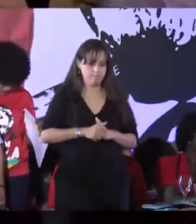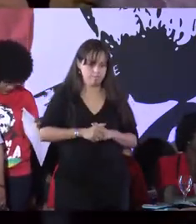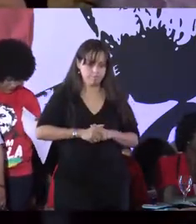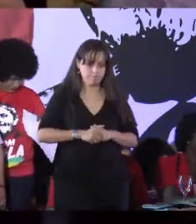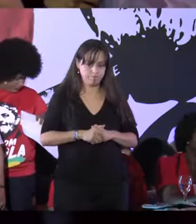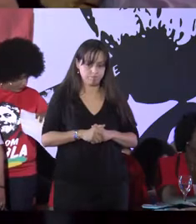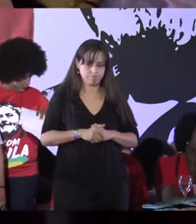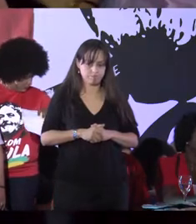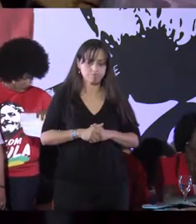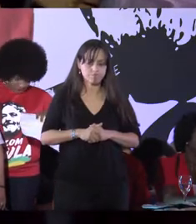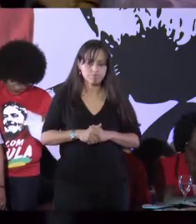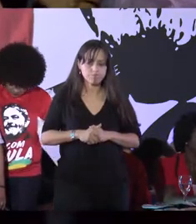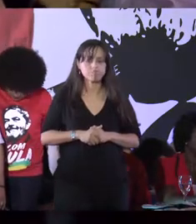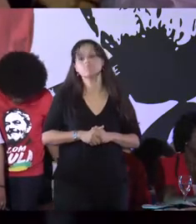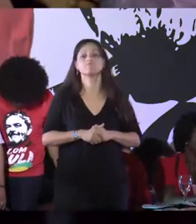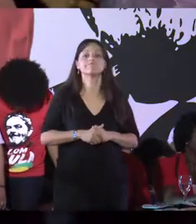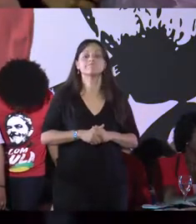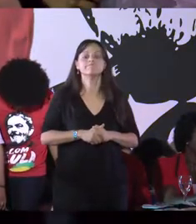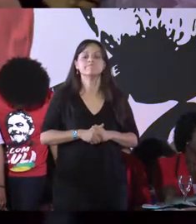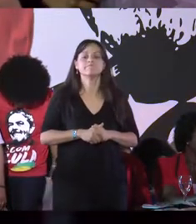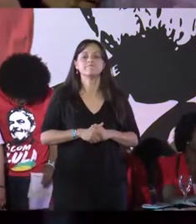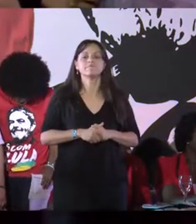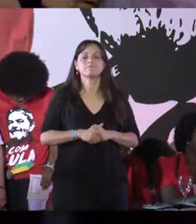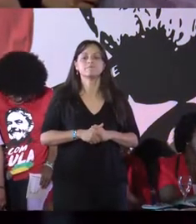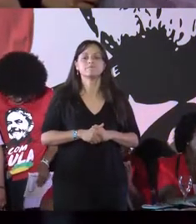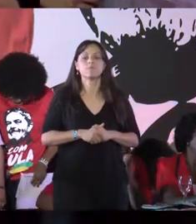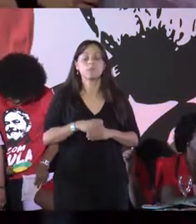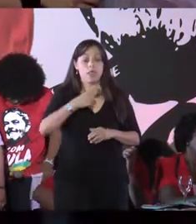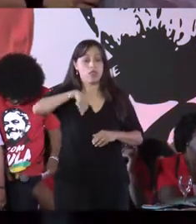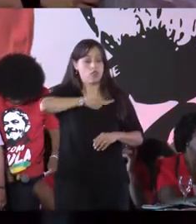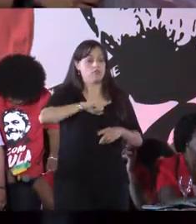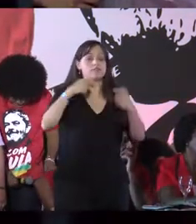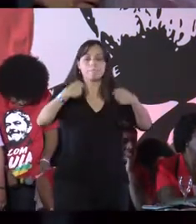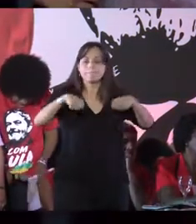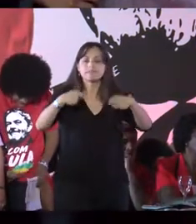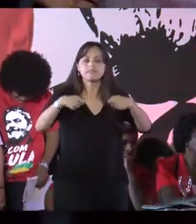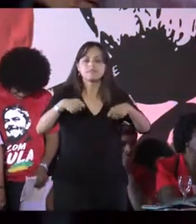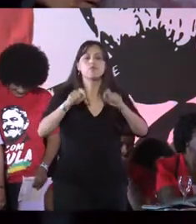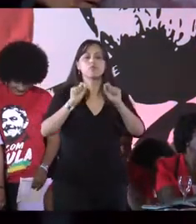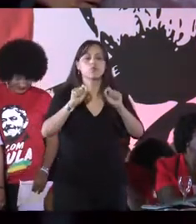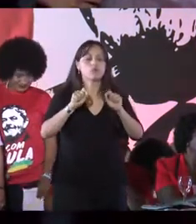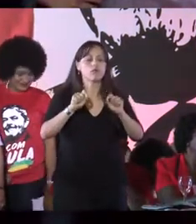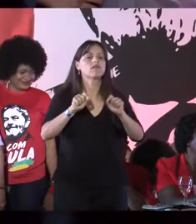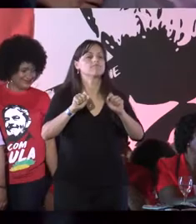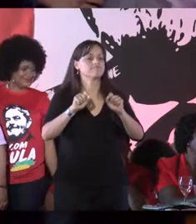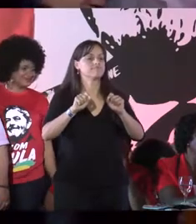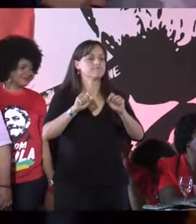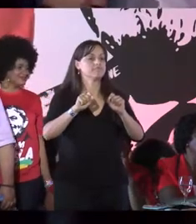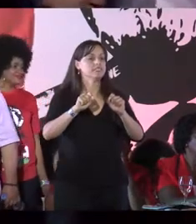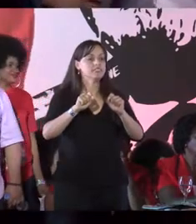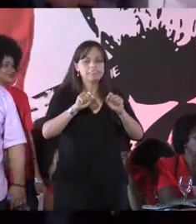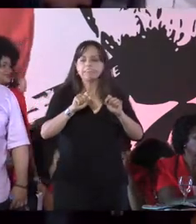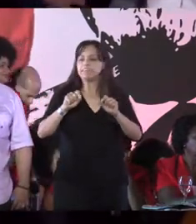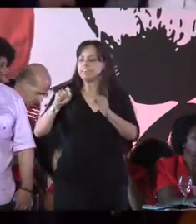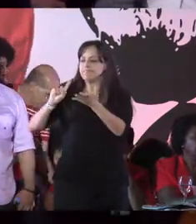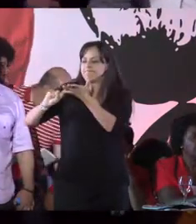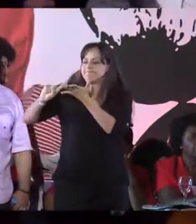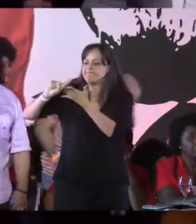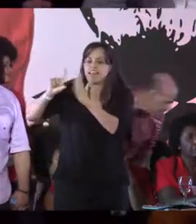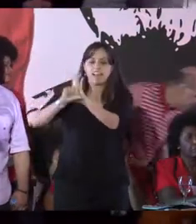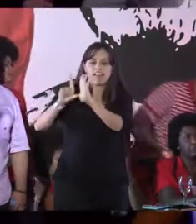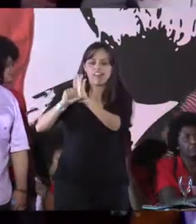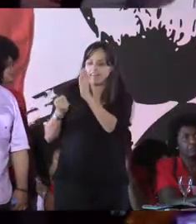como essa que Temer decretou. Nós precisamos, sobretudo, companheiros, revogar as medidas